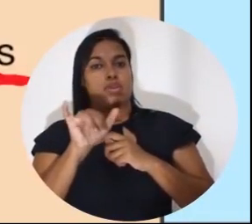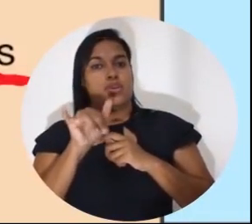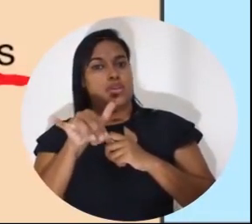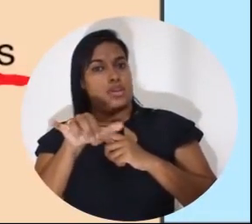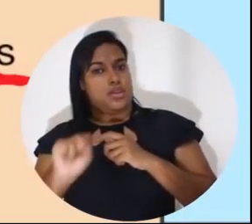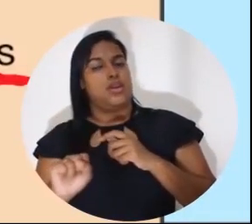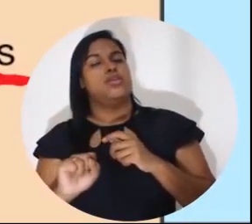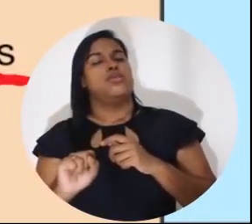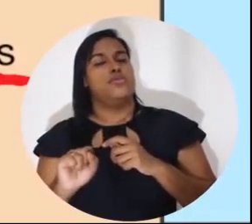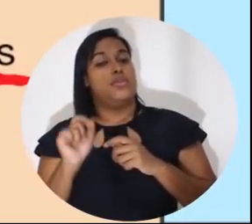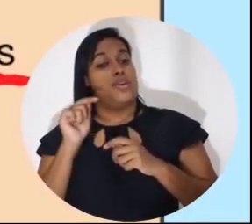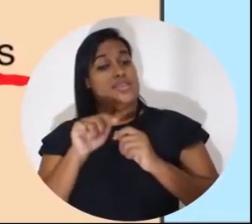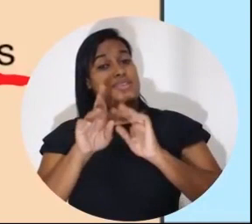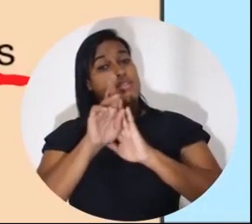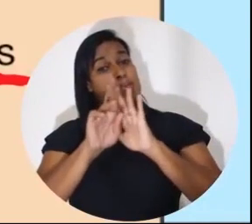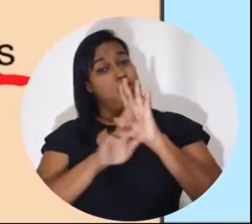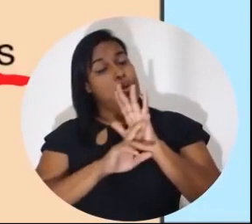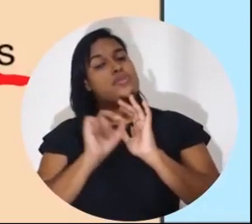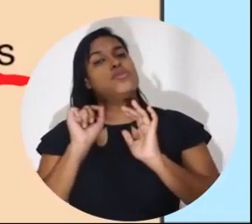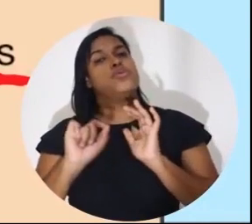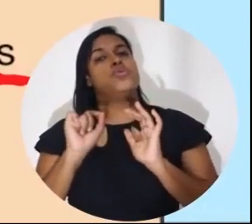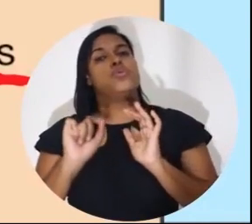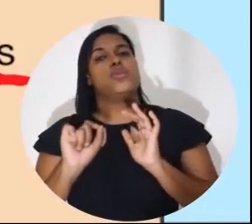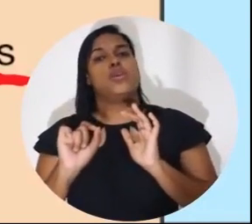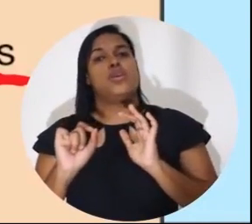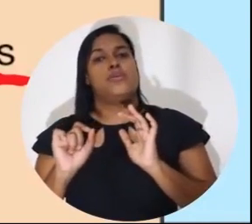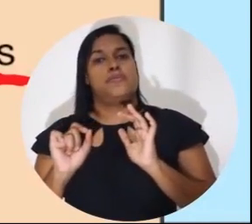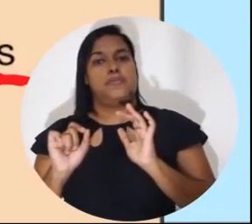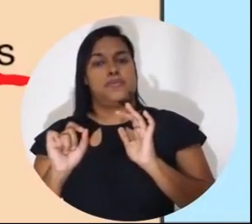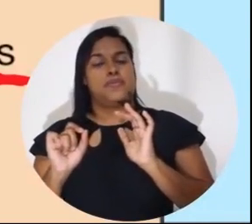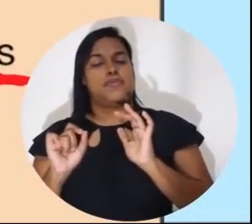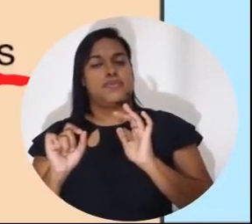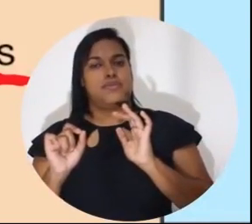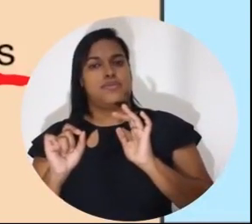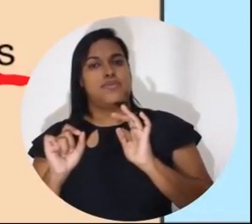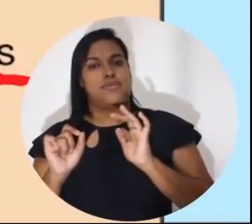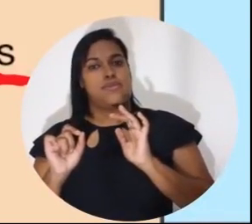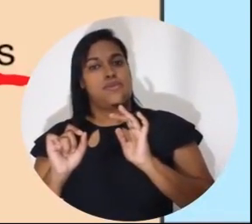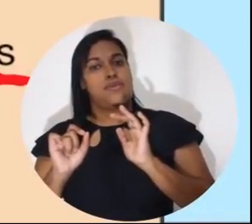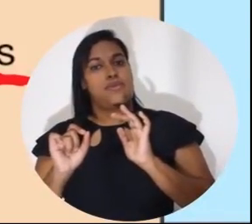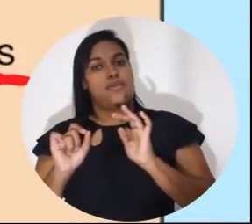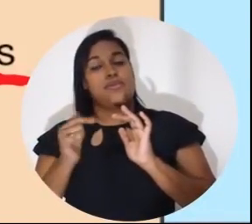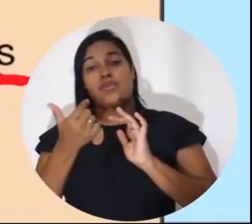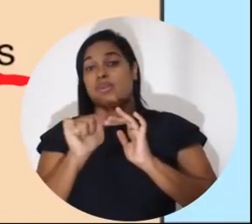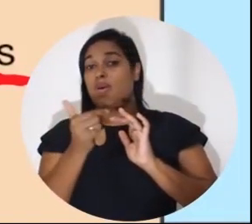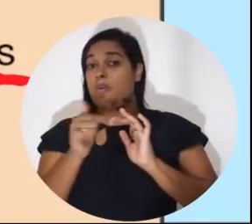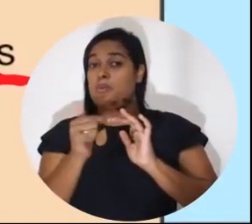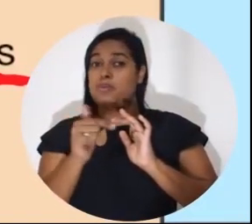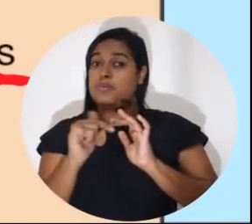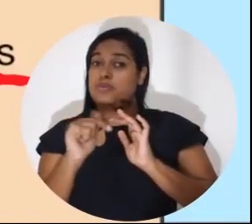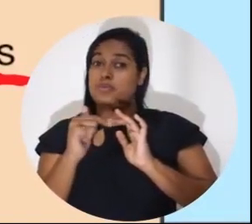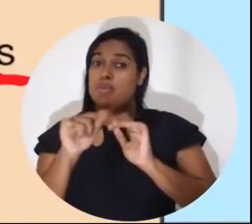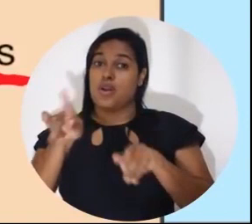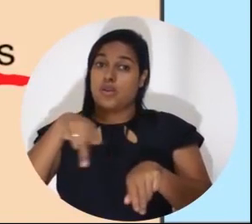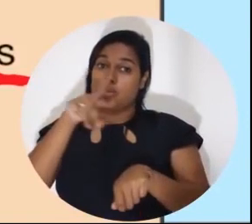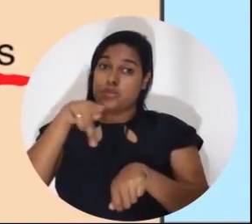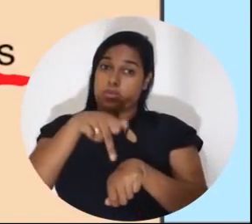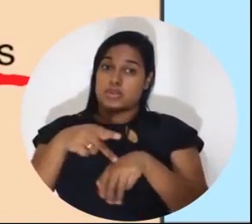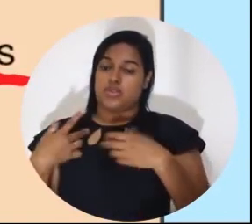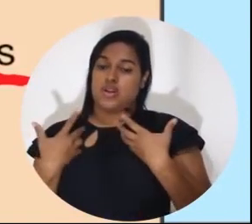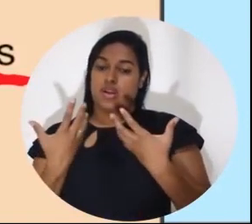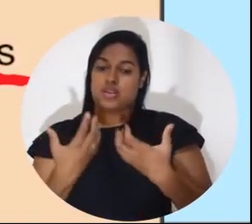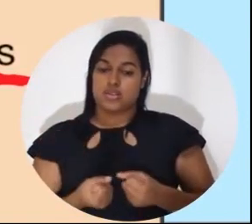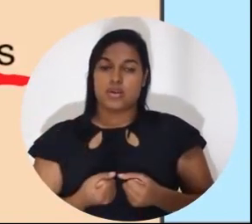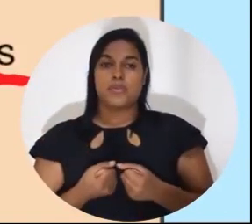correntes. Esse é um registro de via de mão única. Ou seja, não há contrapartida do país que